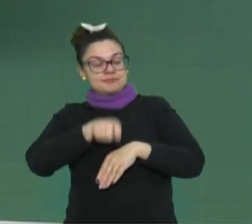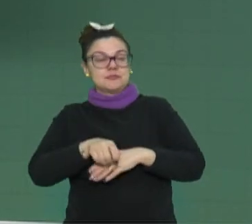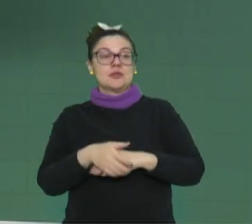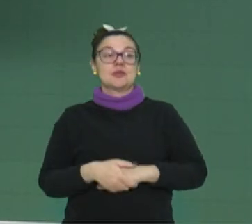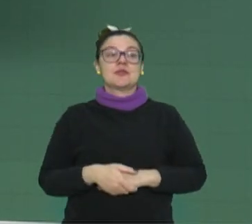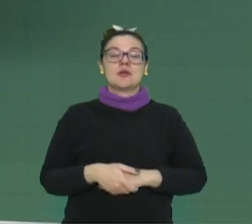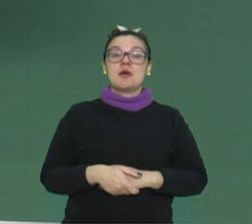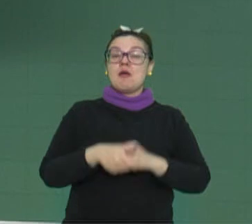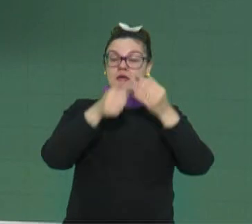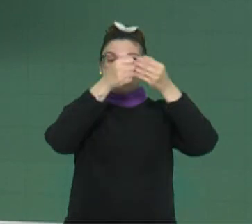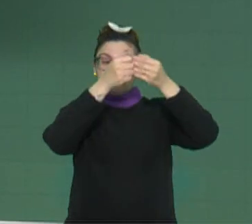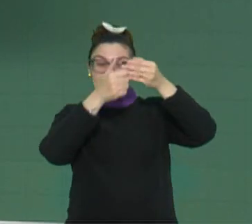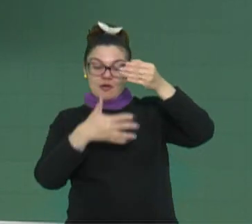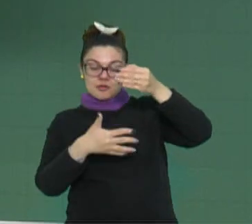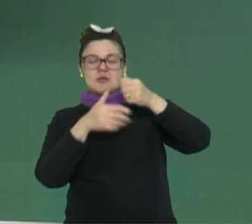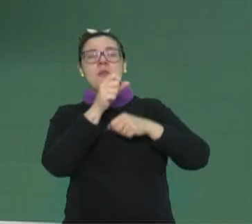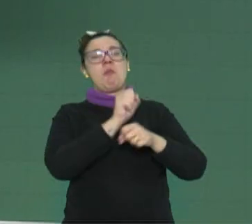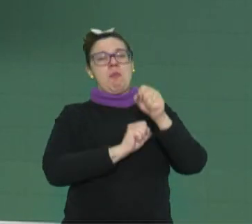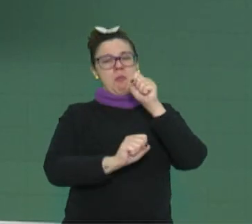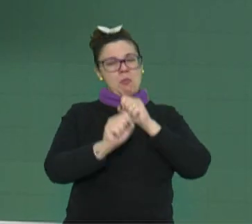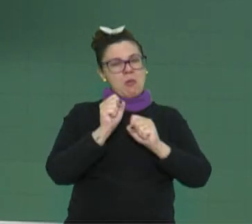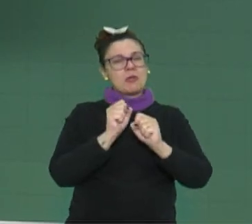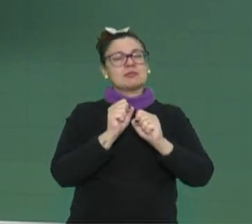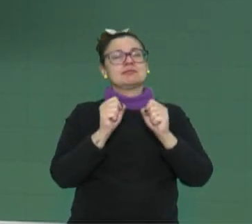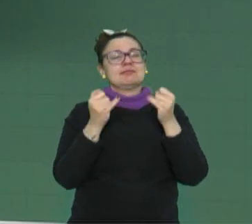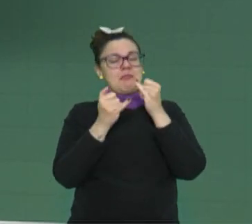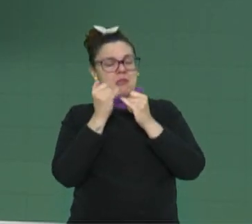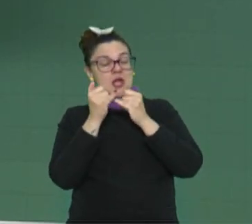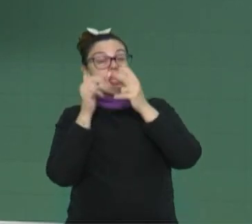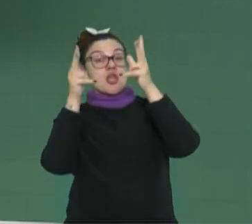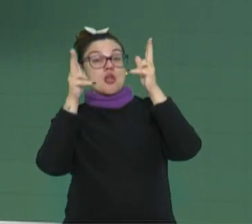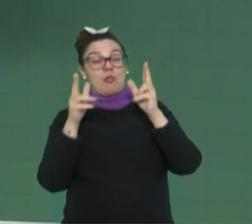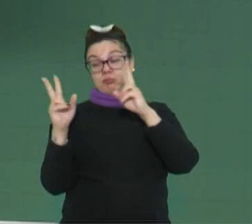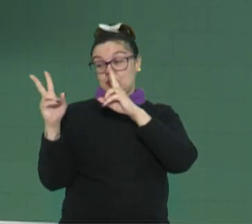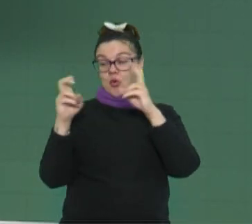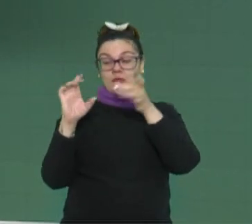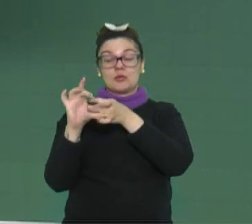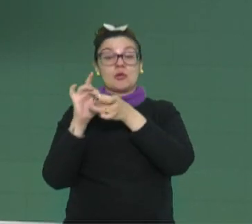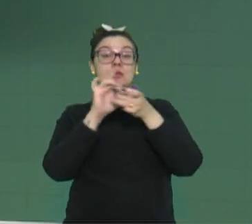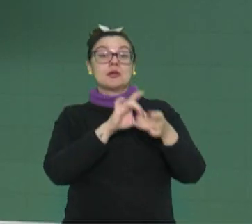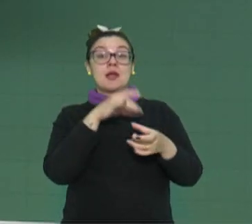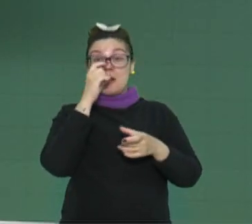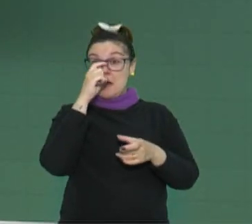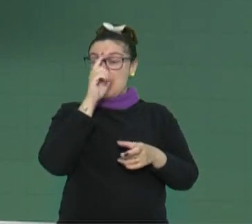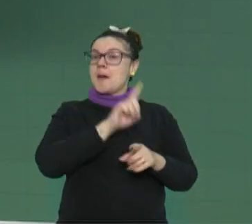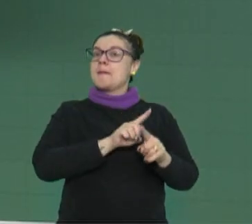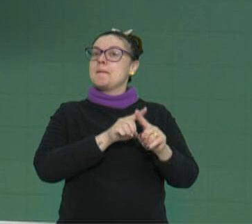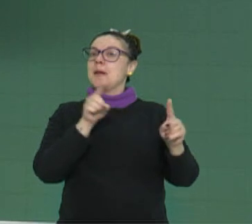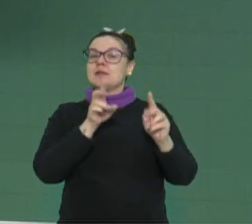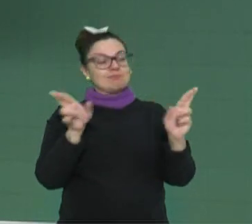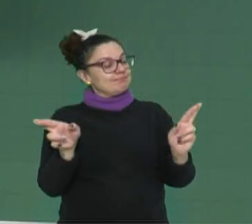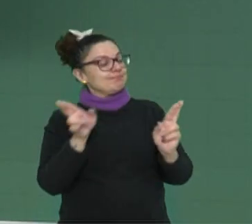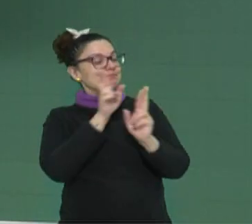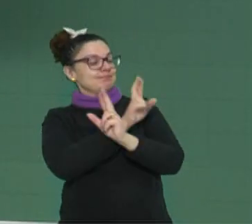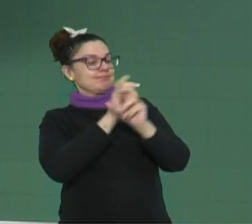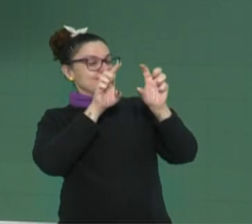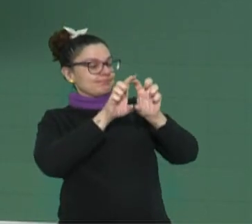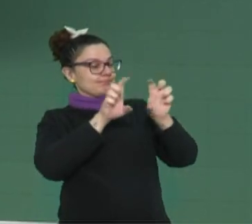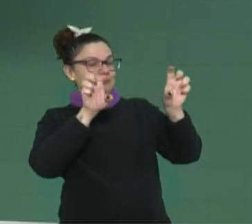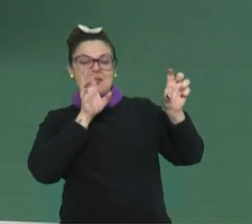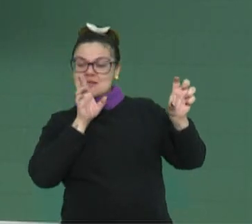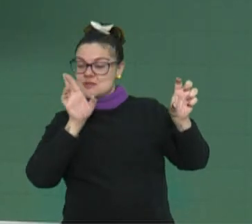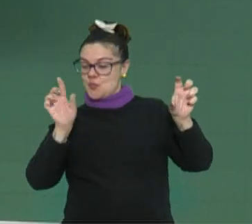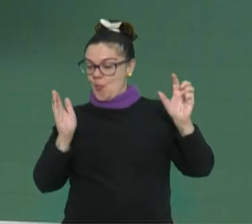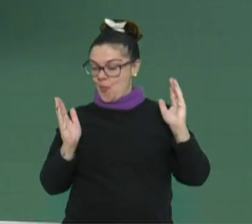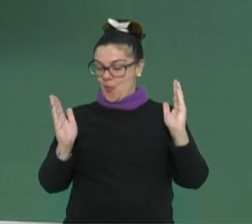Nas alternativas, podem ser que várias questões estejam corretas dentro de um contexto, mas não em relação ao enunciado.